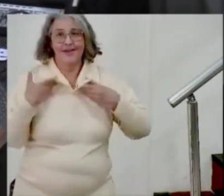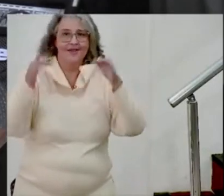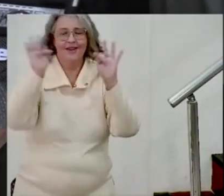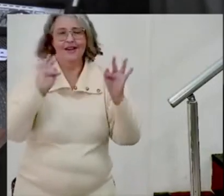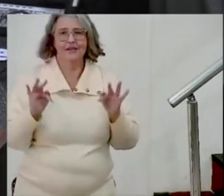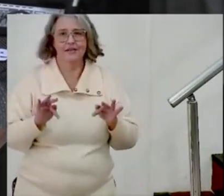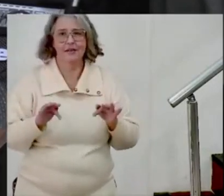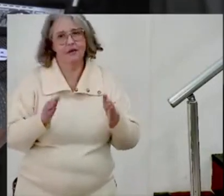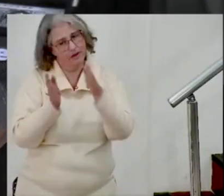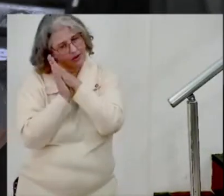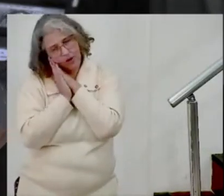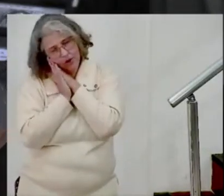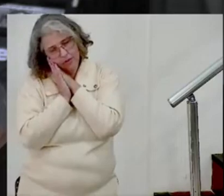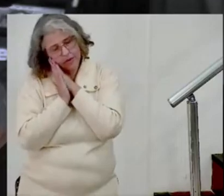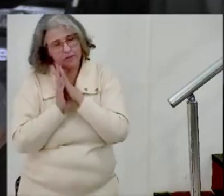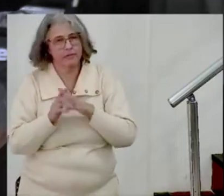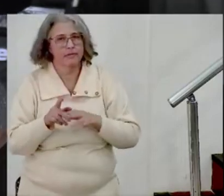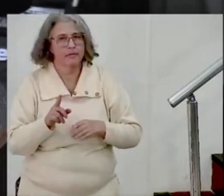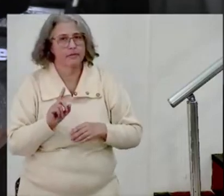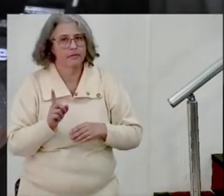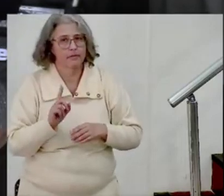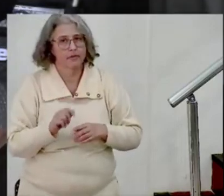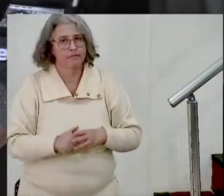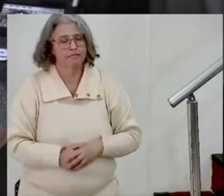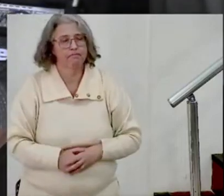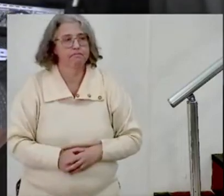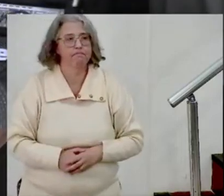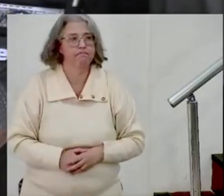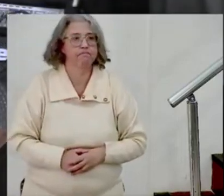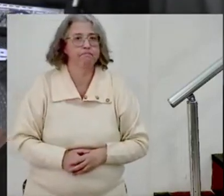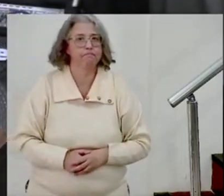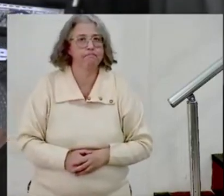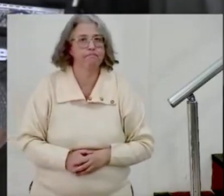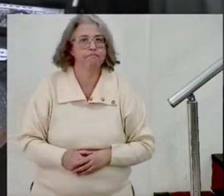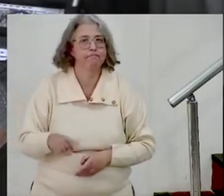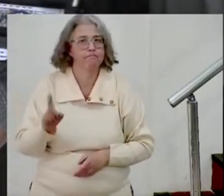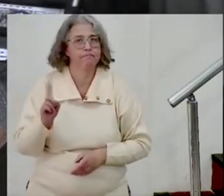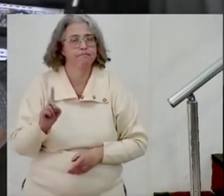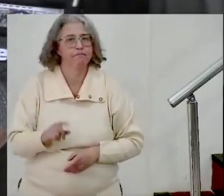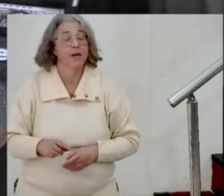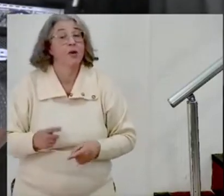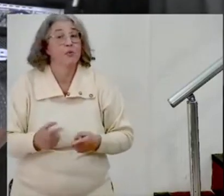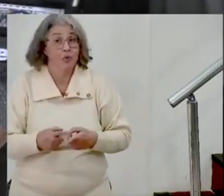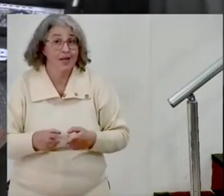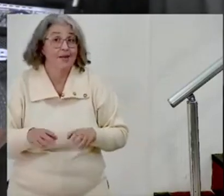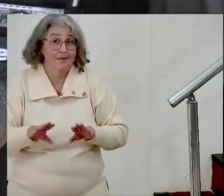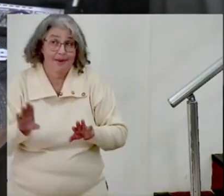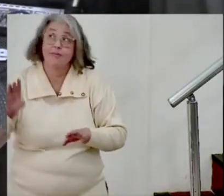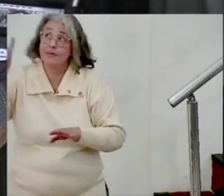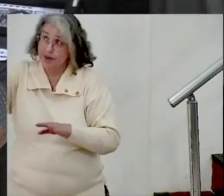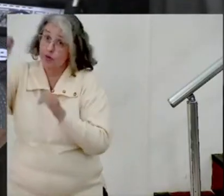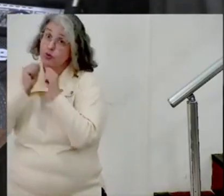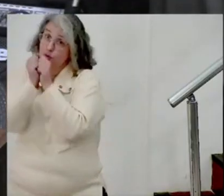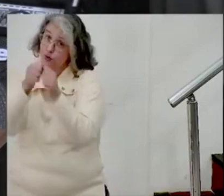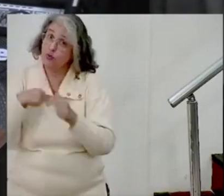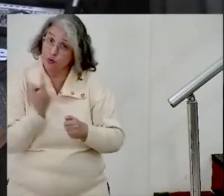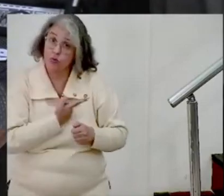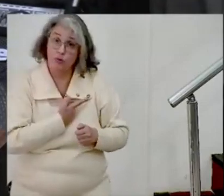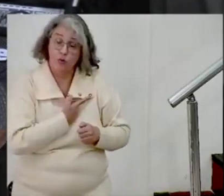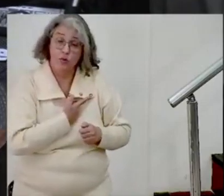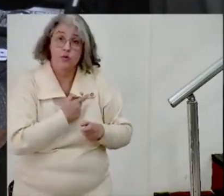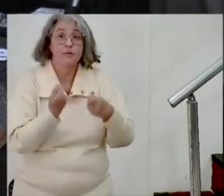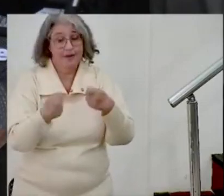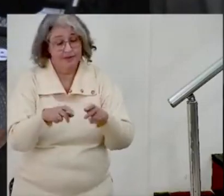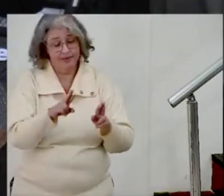quê? Porque mesmo Deus dizendo que está conosco, Ele não nos elimina da responsabilidade de sermos prudentes. Tem a parte que Deus